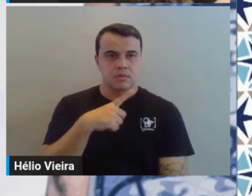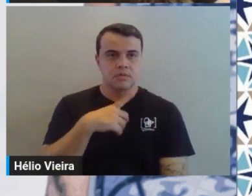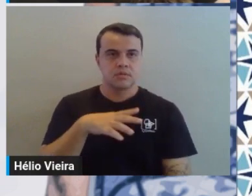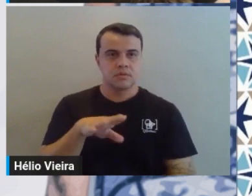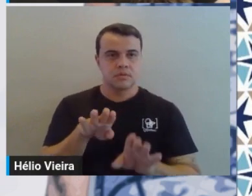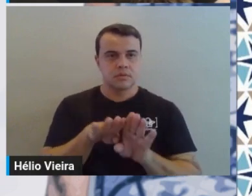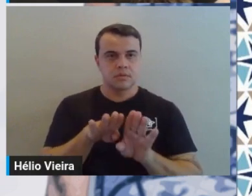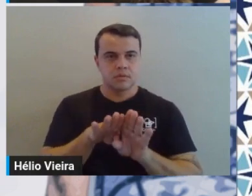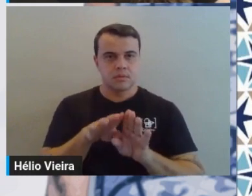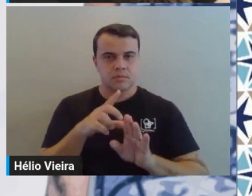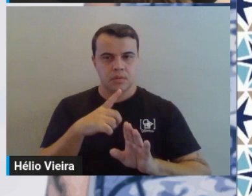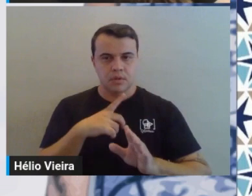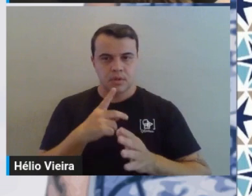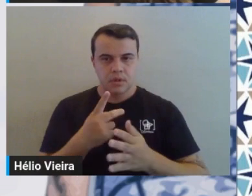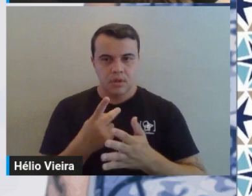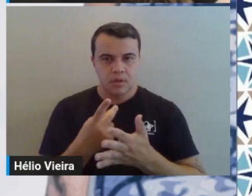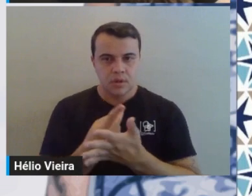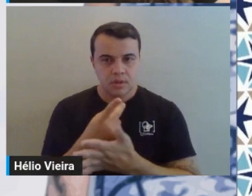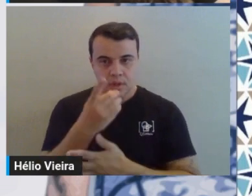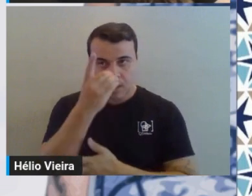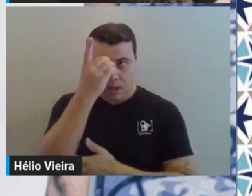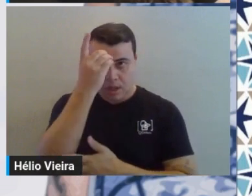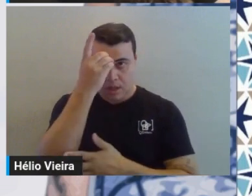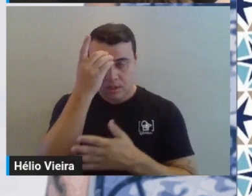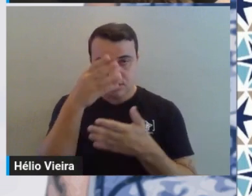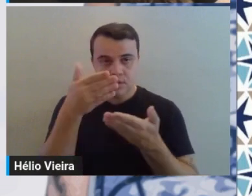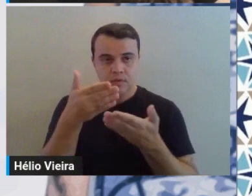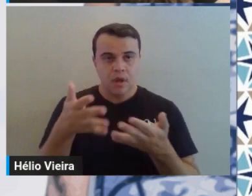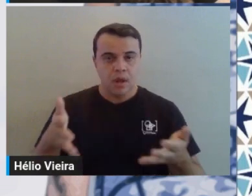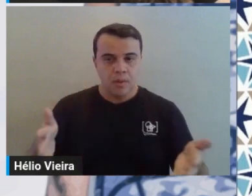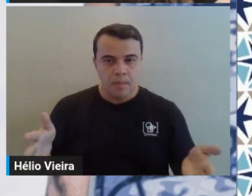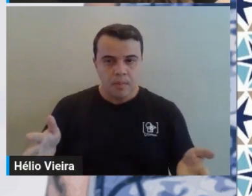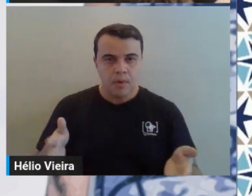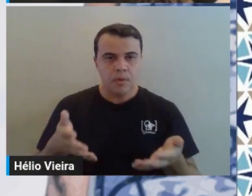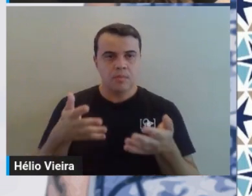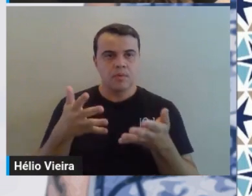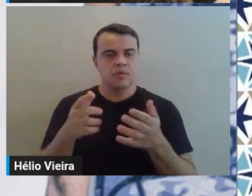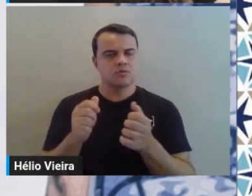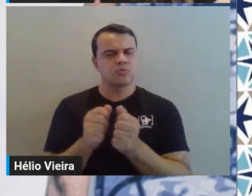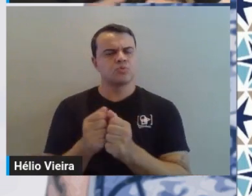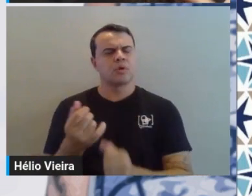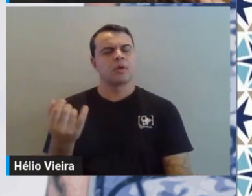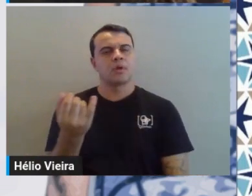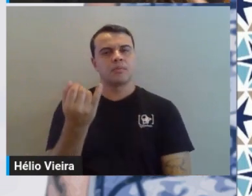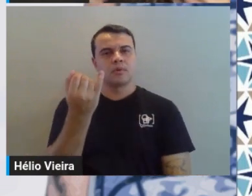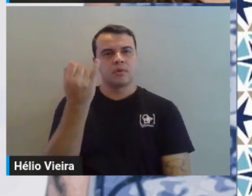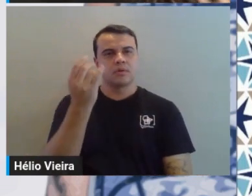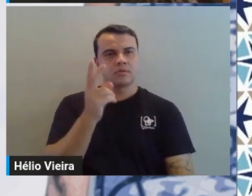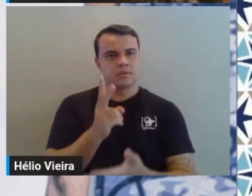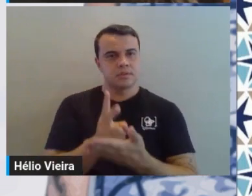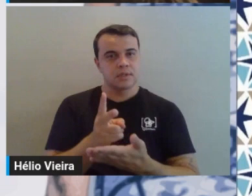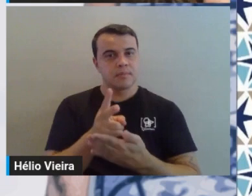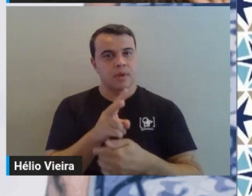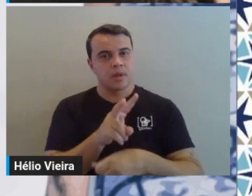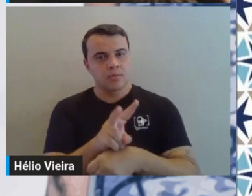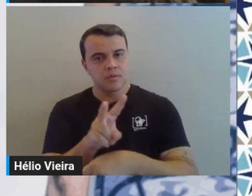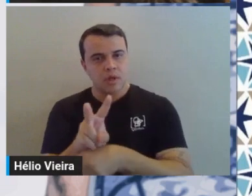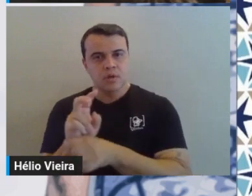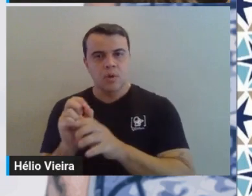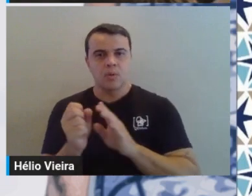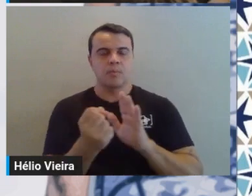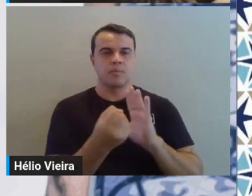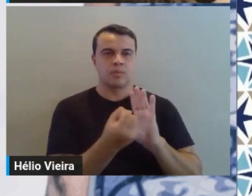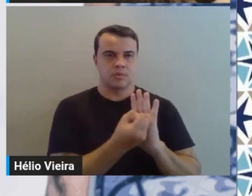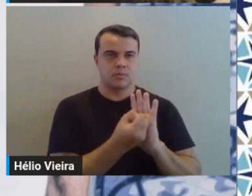expressão criativa e promover a importância da conservação do patrimônio, de